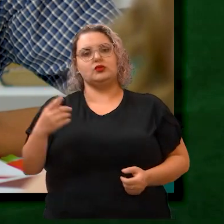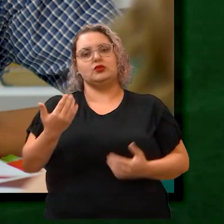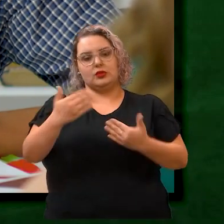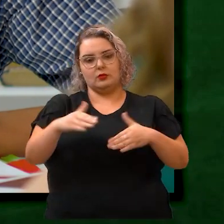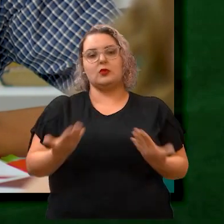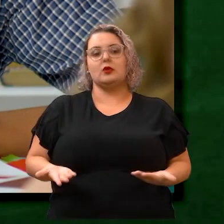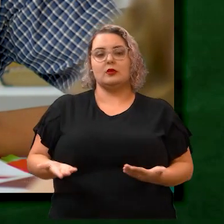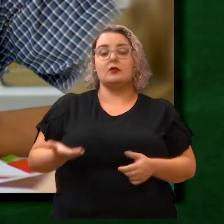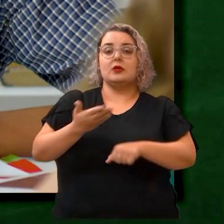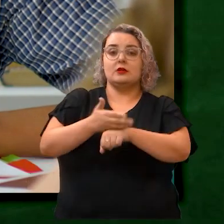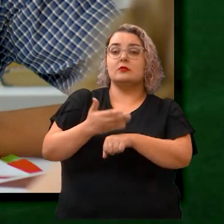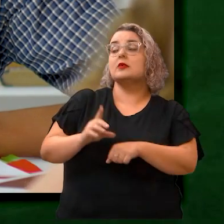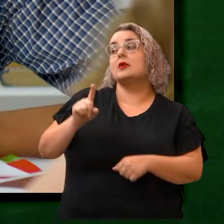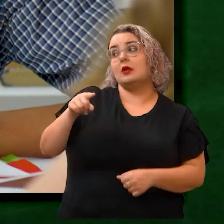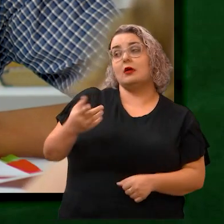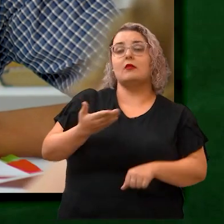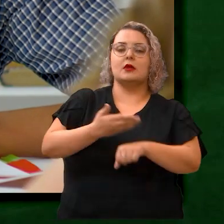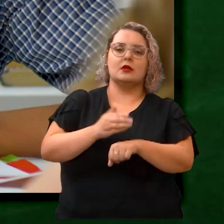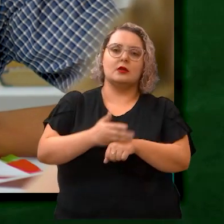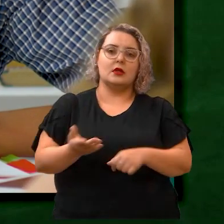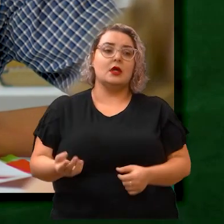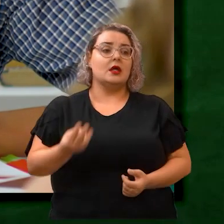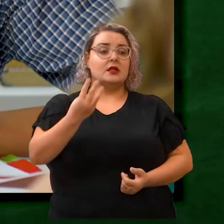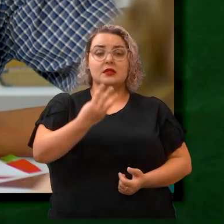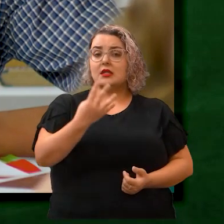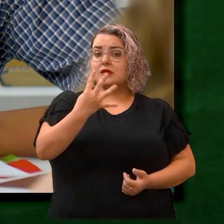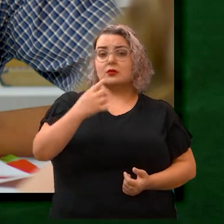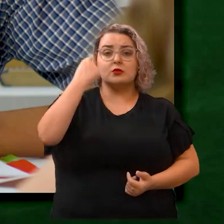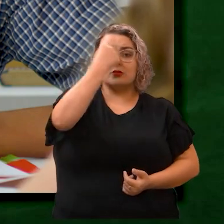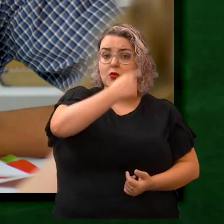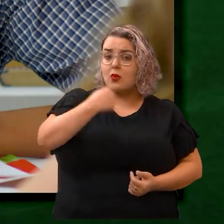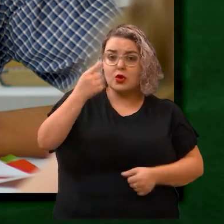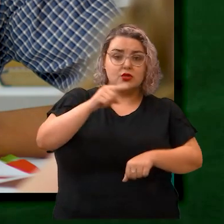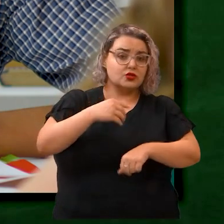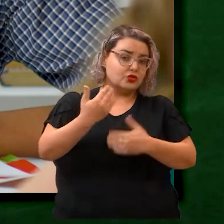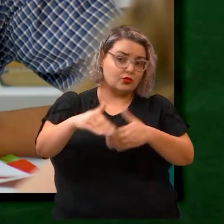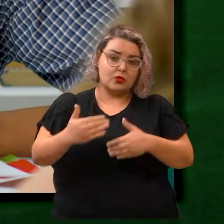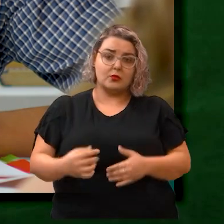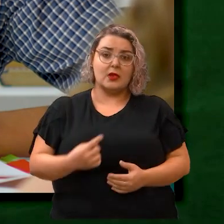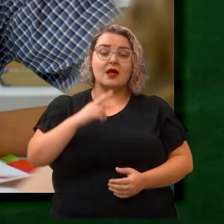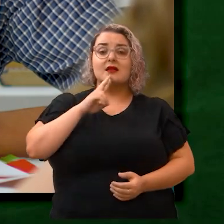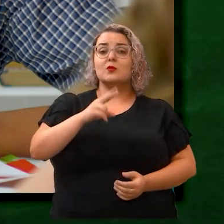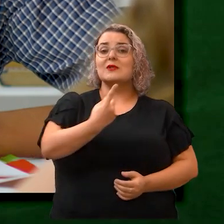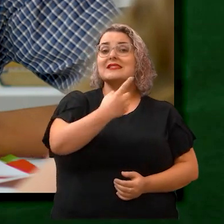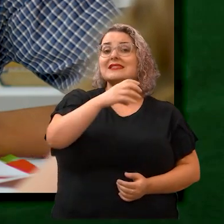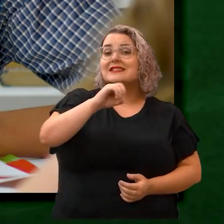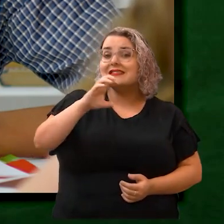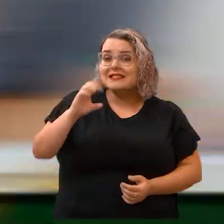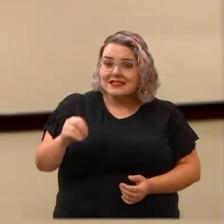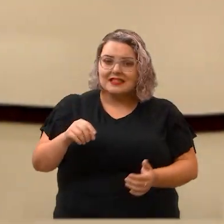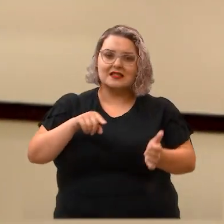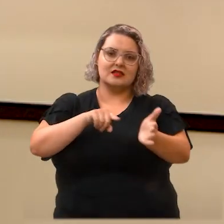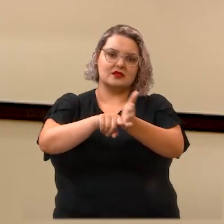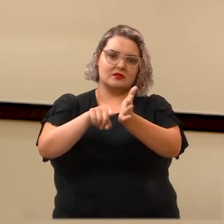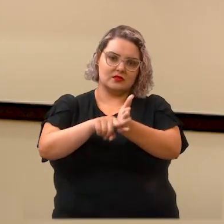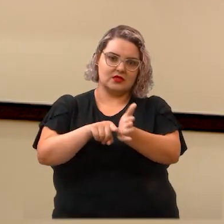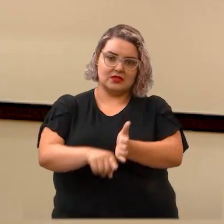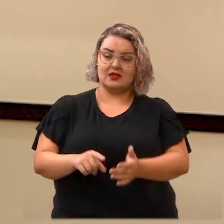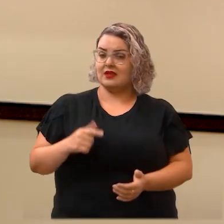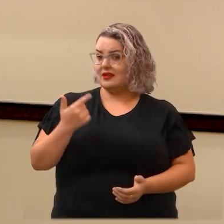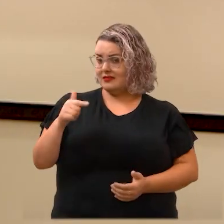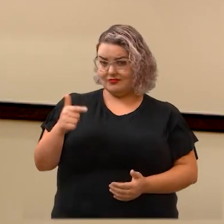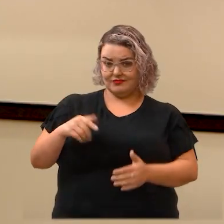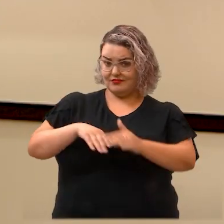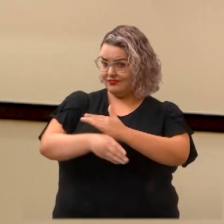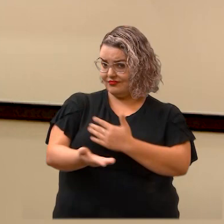da prova vai treinando às vezes alguém chega lá no dia da prova você tem três quatro horas de prova às vezes para responder sem questões quem tá habituado a isso